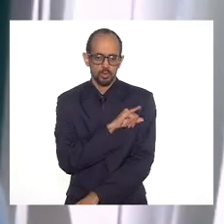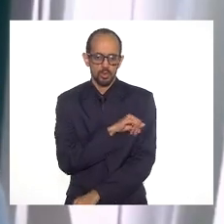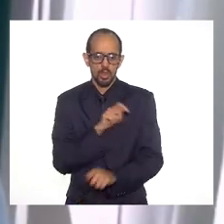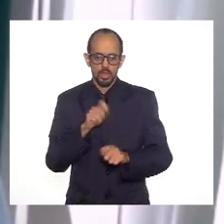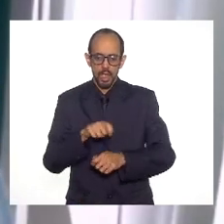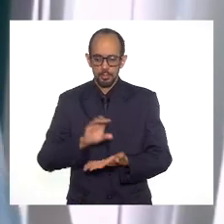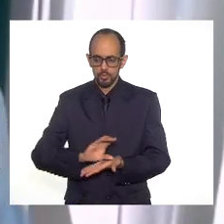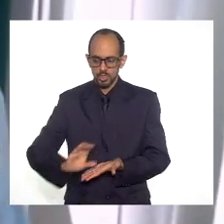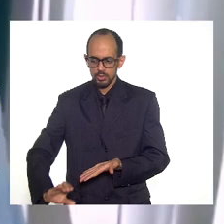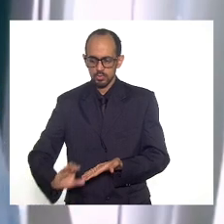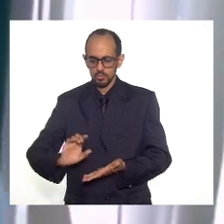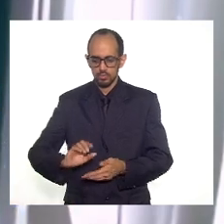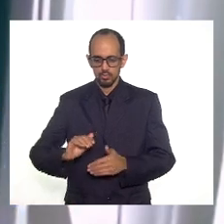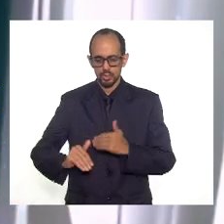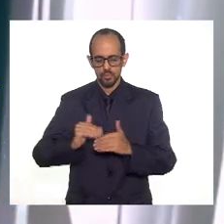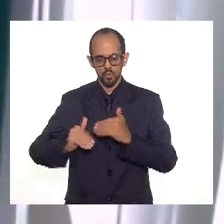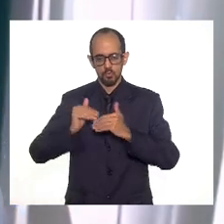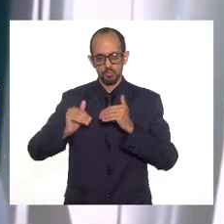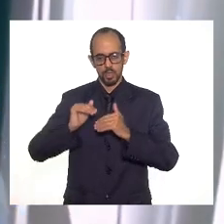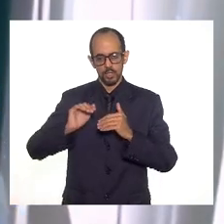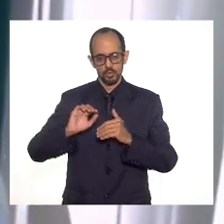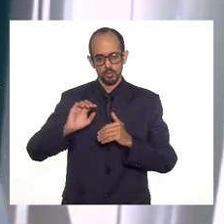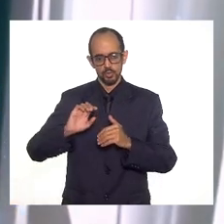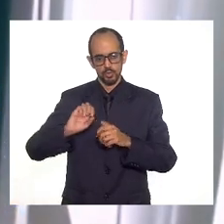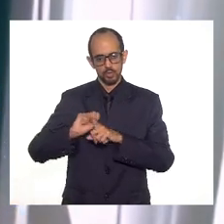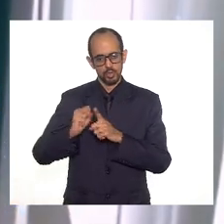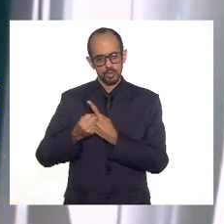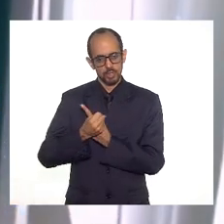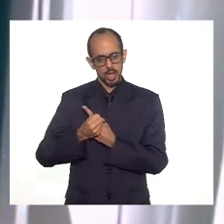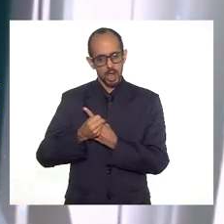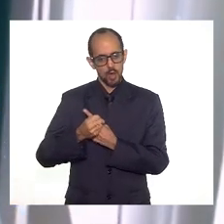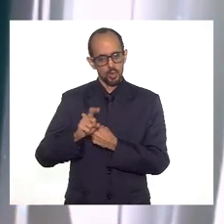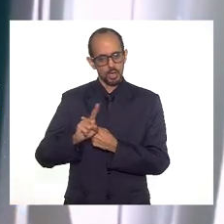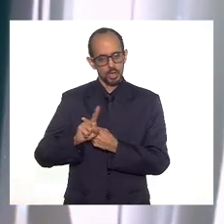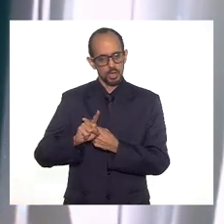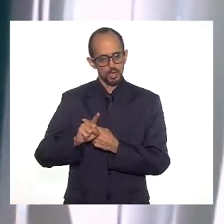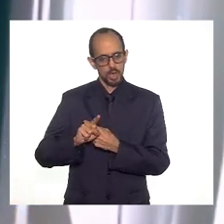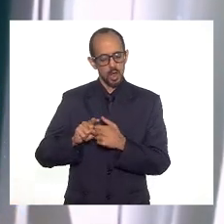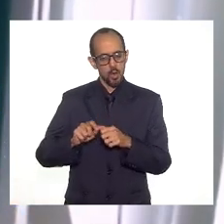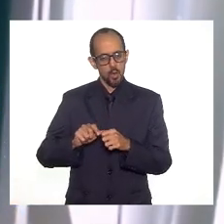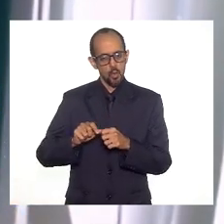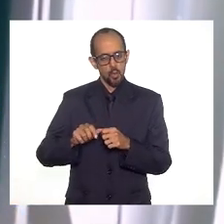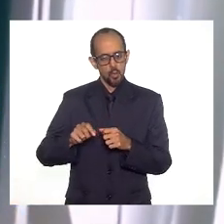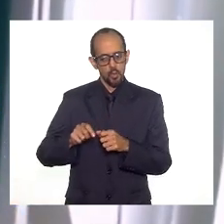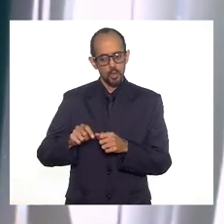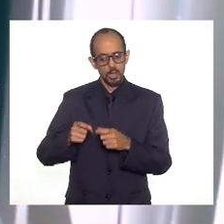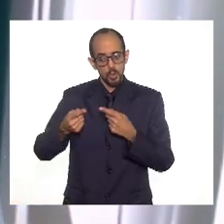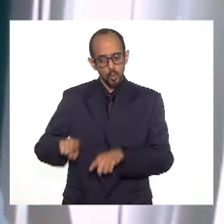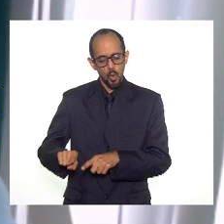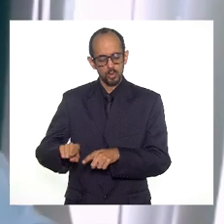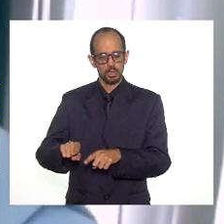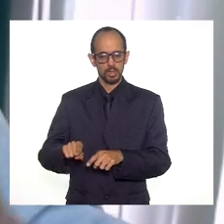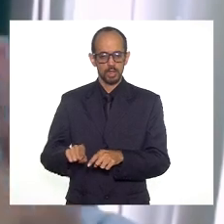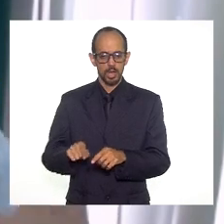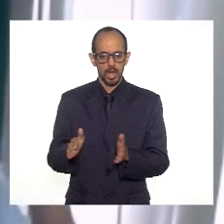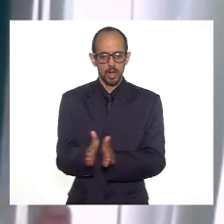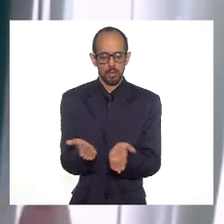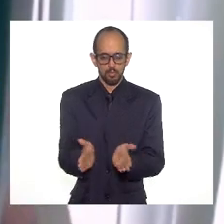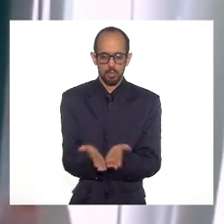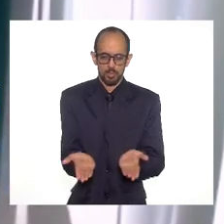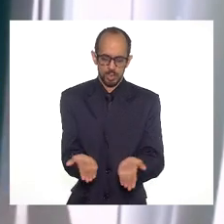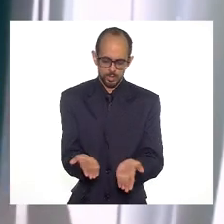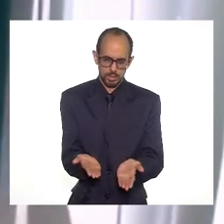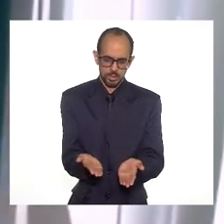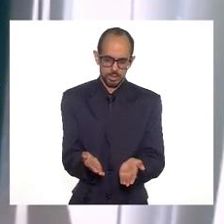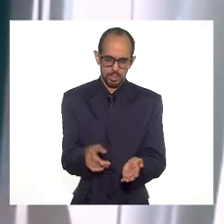estar investindo diretamente em combater a fome, a pobreza e a miséria. Eu acho que é uma pena que o nosso texto não contemple